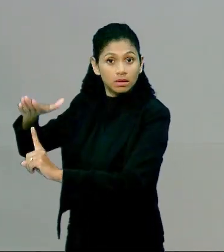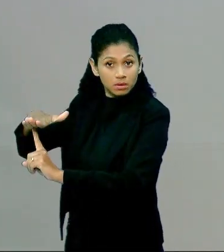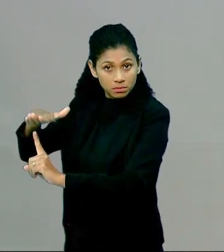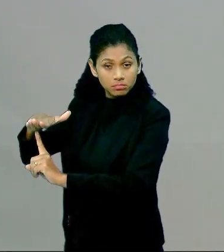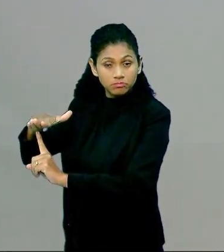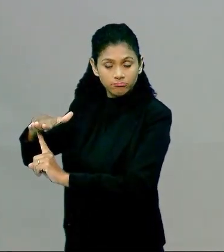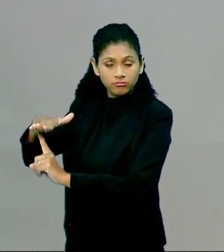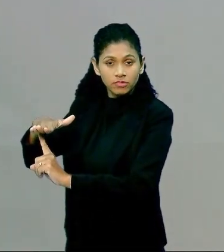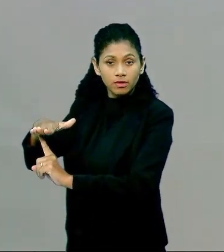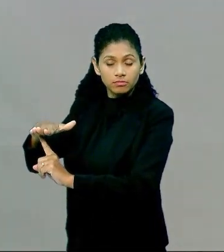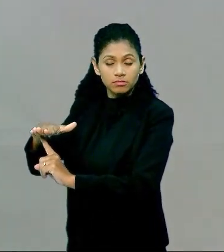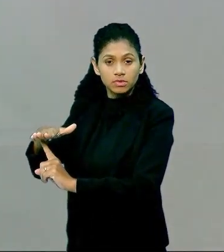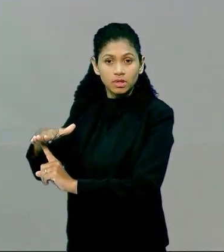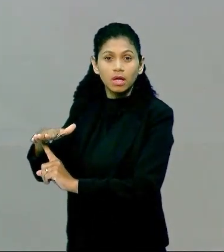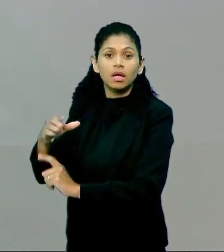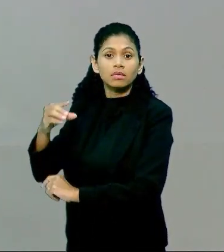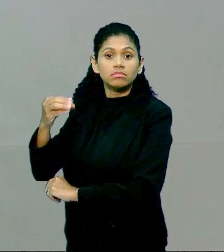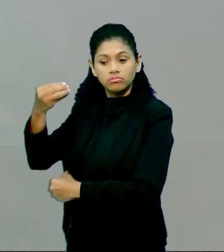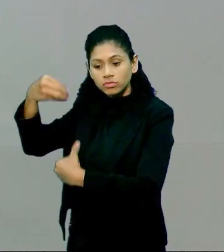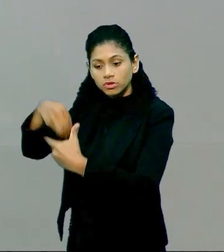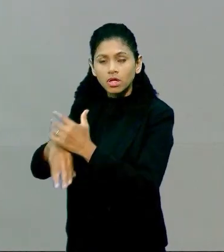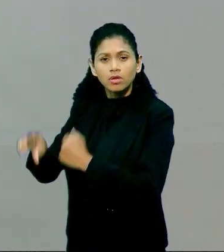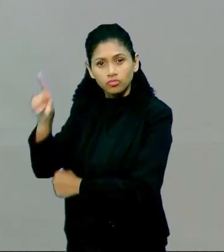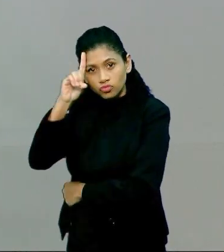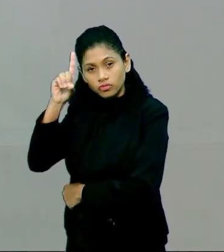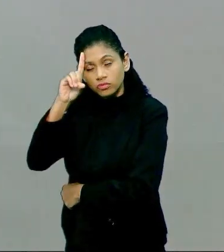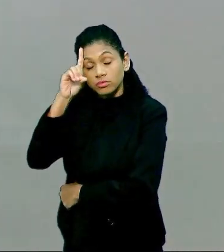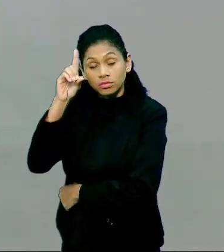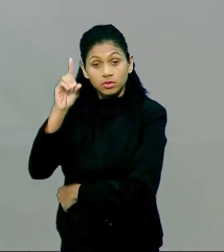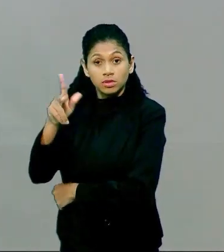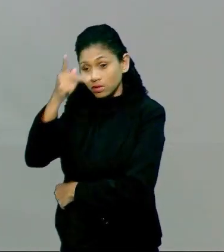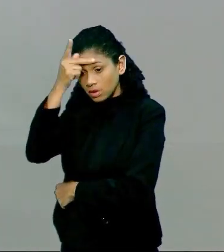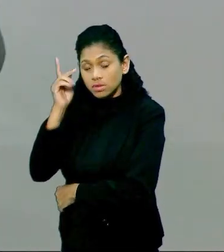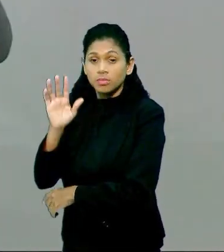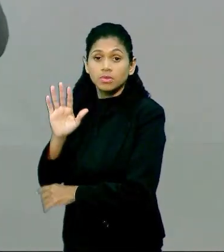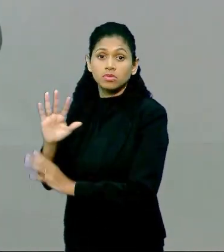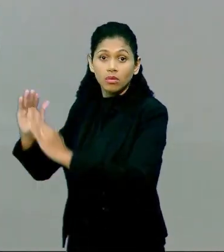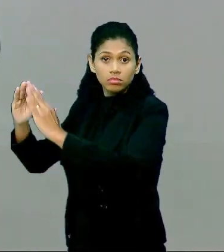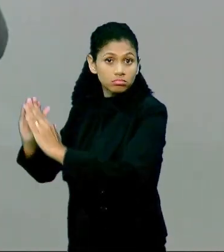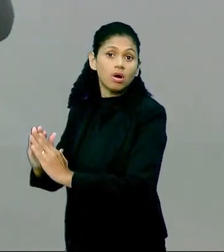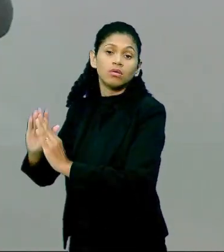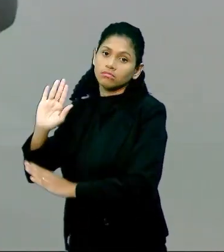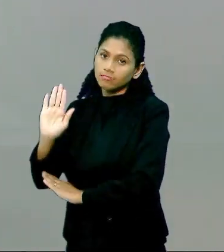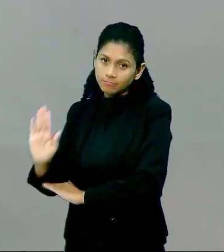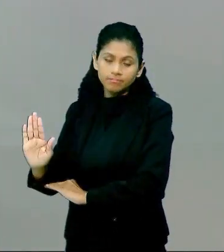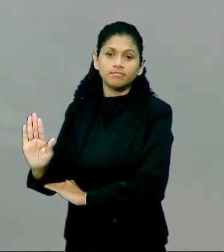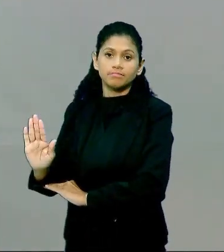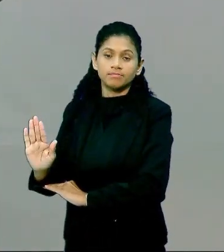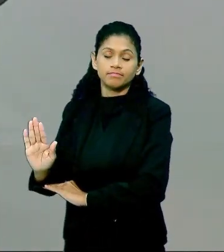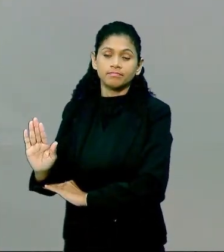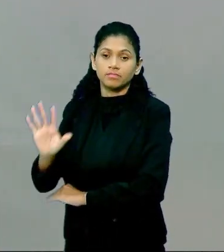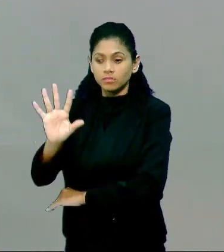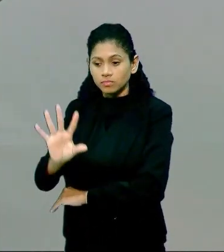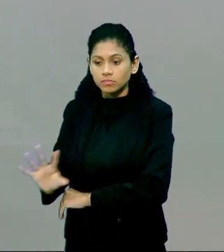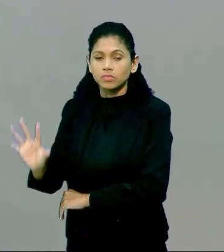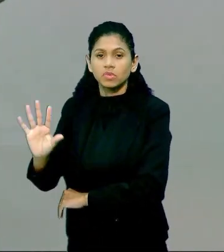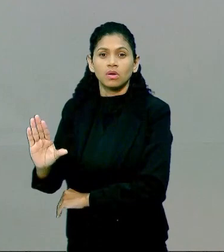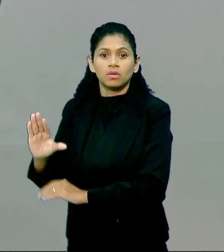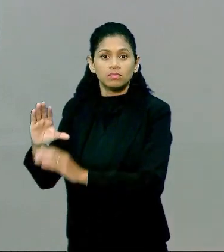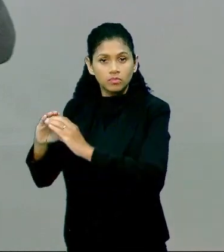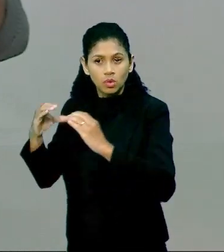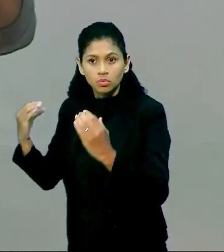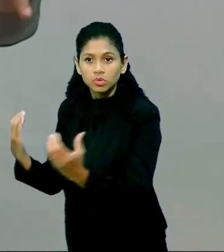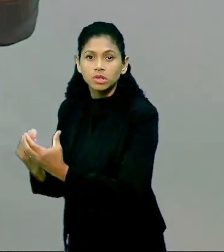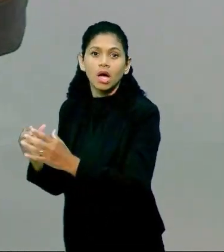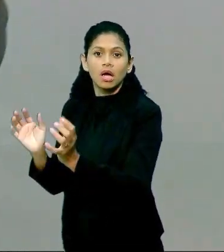do cotidiano. Porém, tem um direcionamento, tem uma informação que é de mapeamento histórico daquela comunidade, daquela